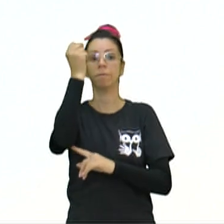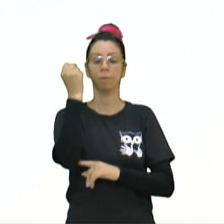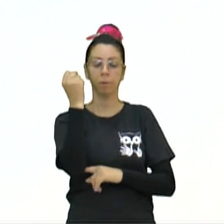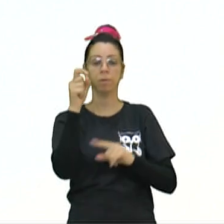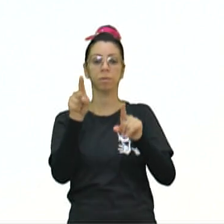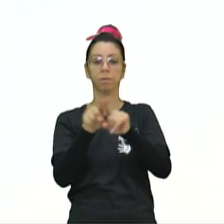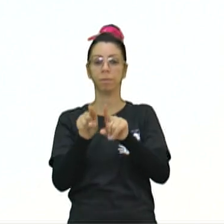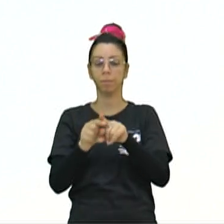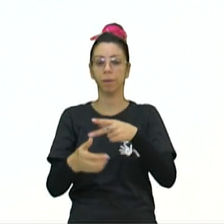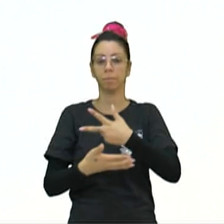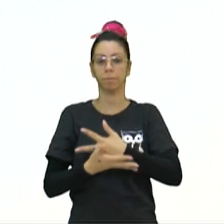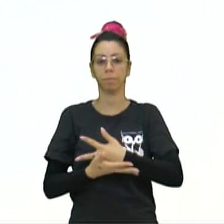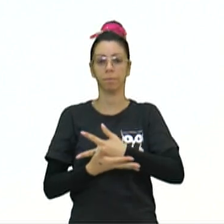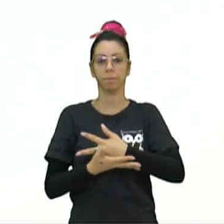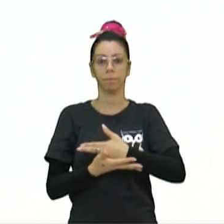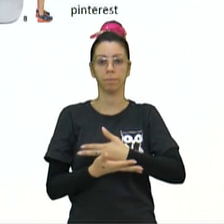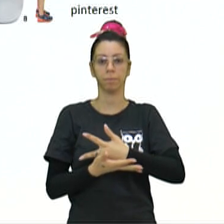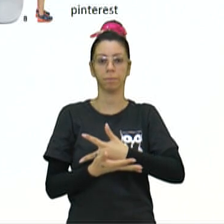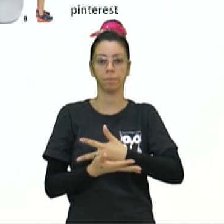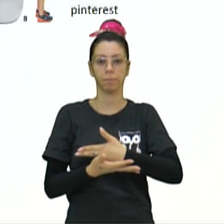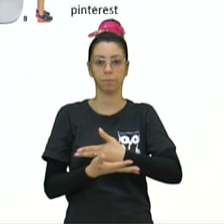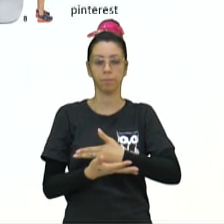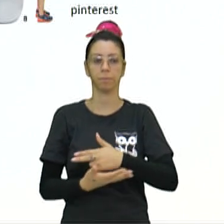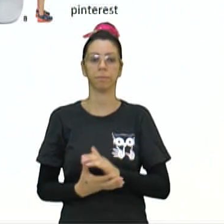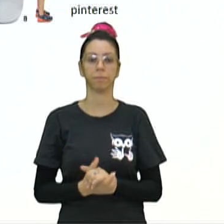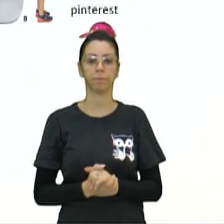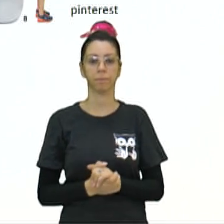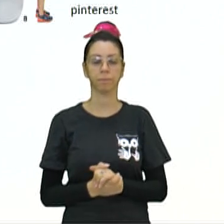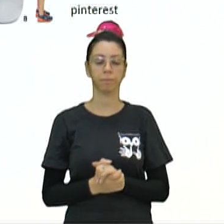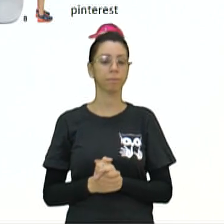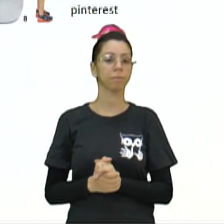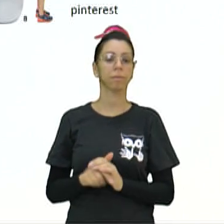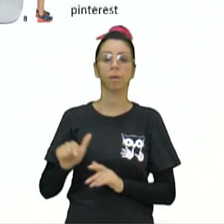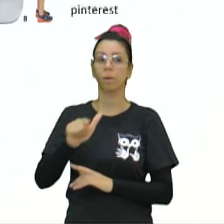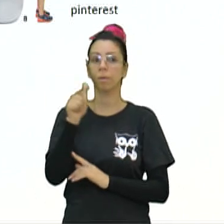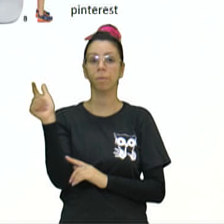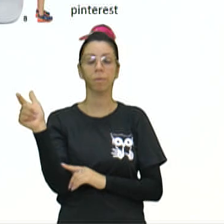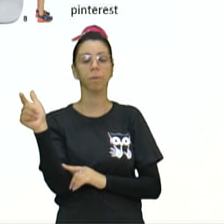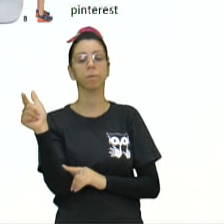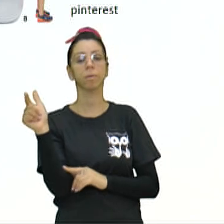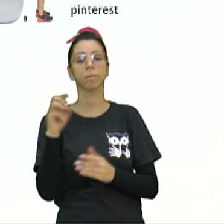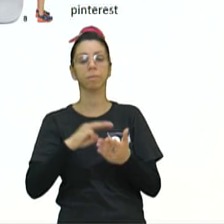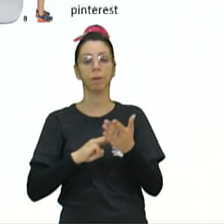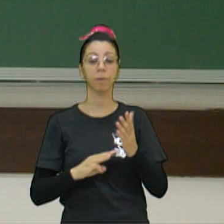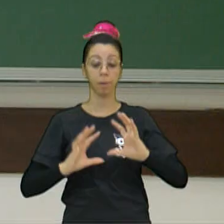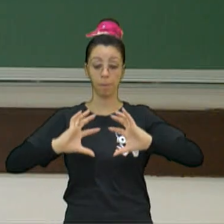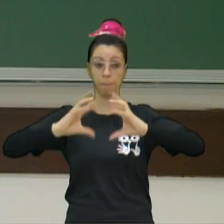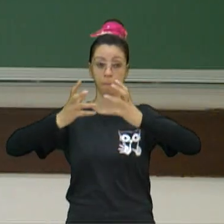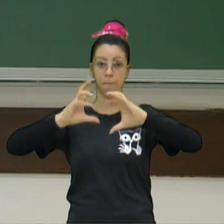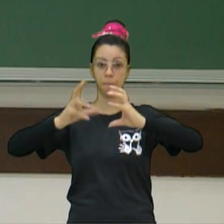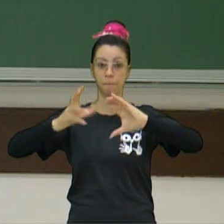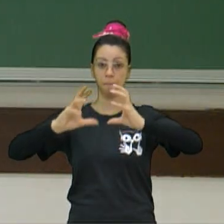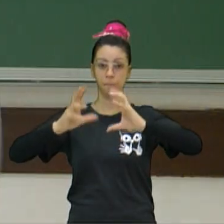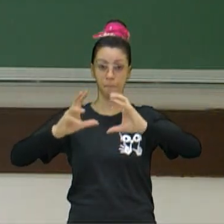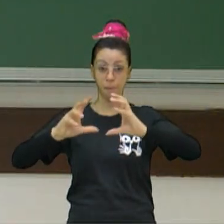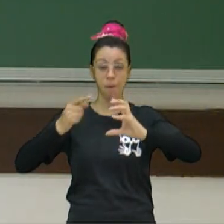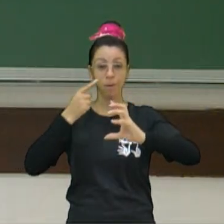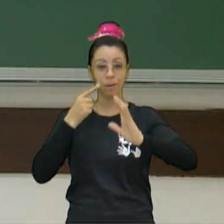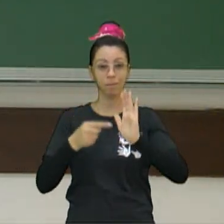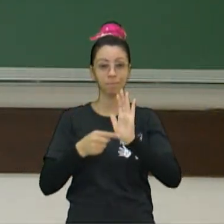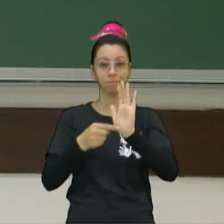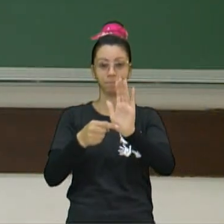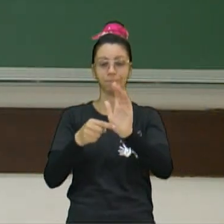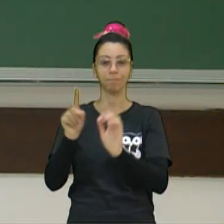estar realizando este movimento ali. E o outro método é a bola, né? Então é a bola que eu trouxe aqui para vocês,